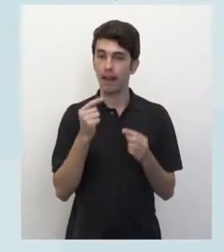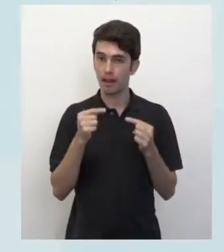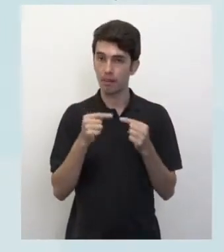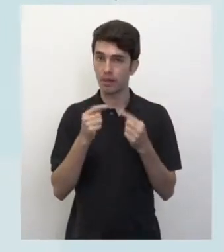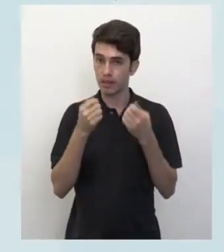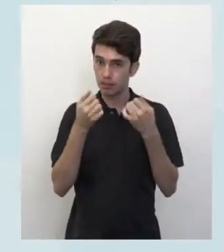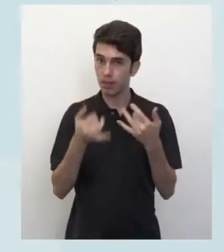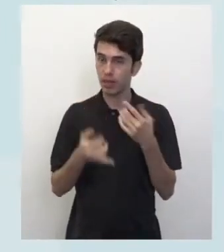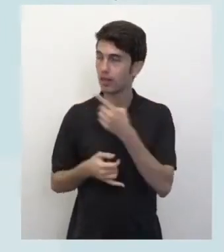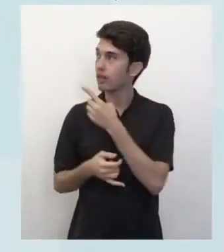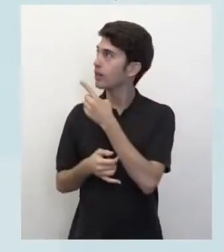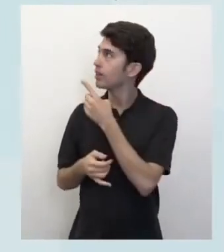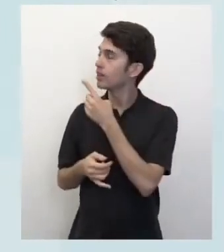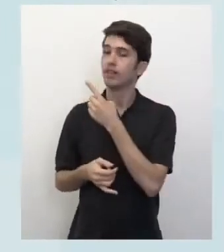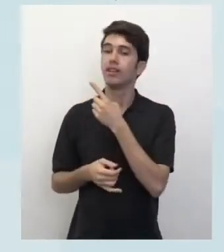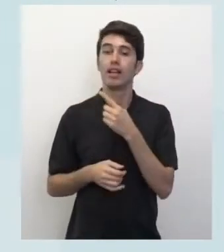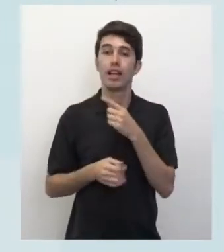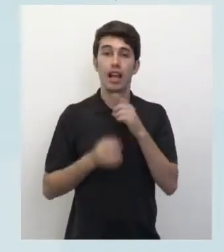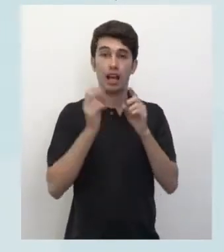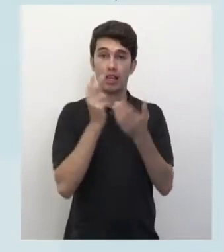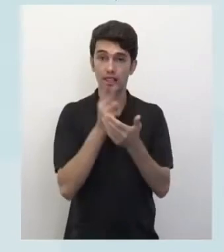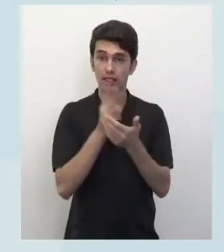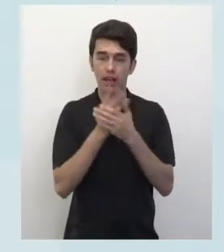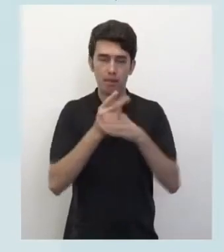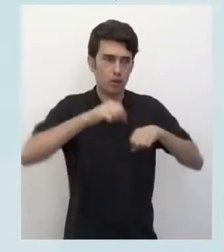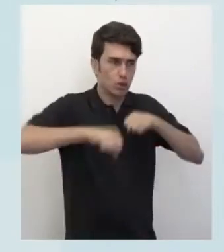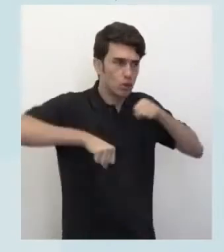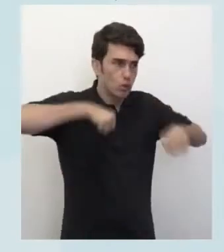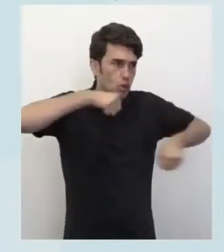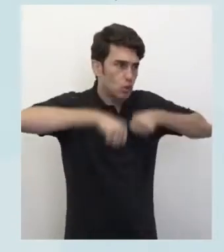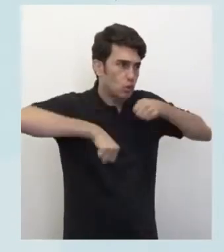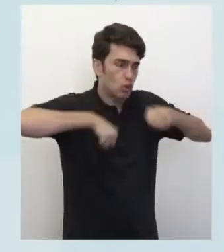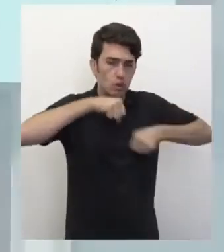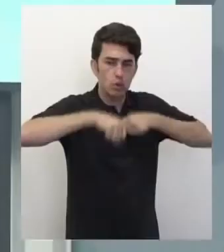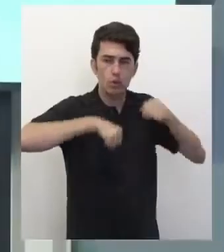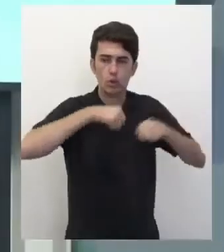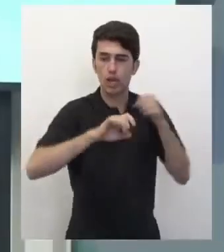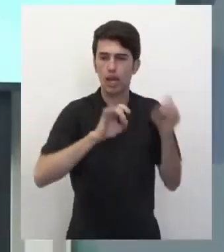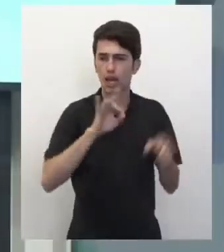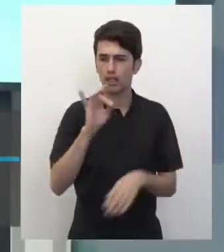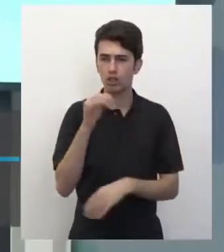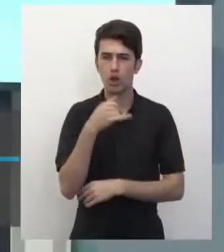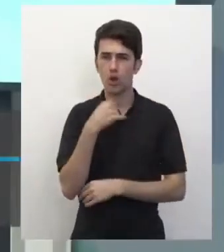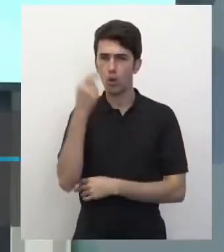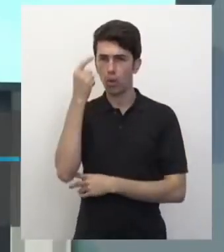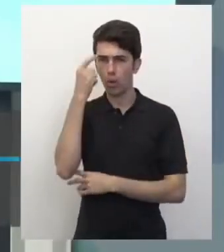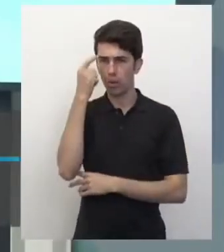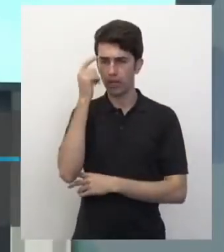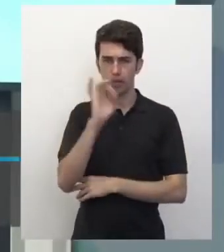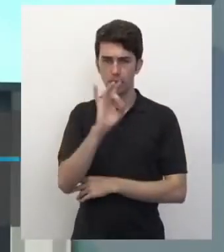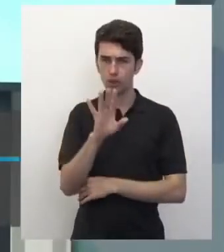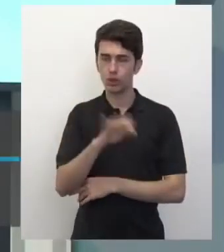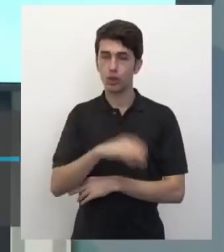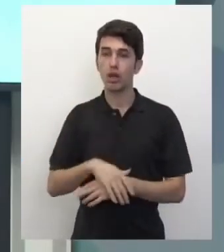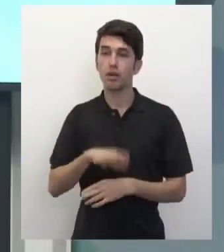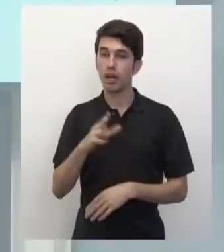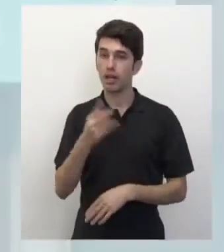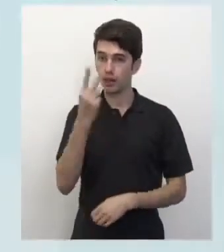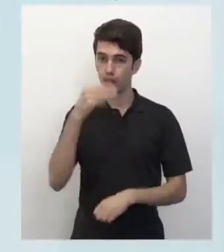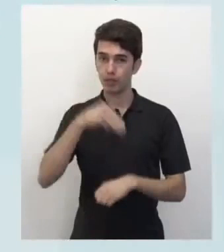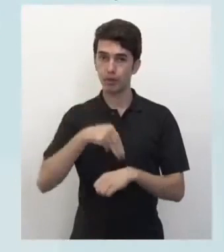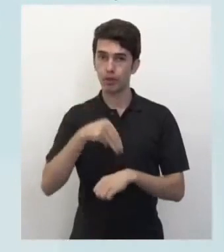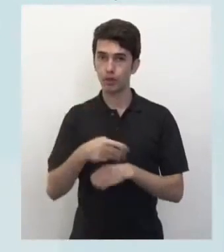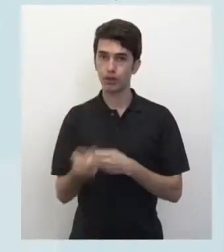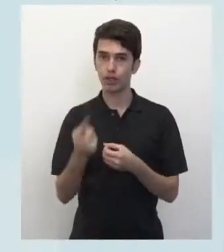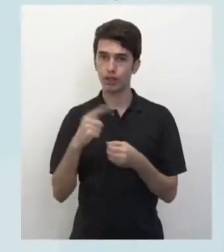isso. Sempre no mesmo ritmo, se é que isso é possível, né? Mas Sim. é uma situação problema. Tudo bem? Mais 2 minutinhos a gente